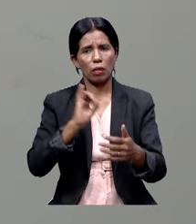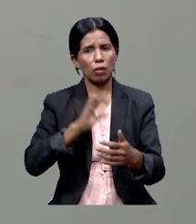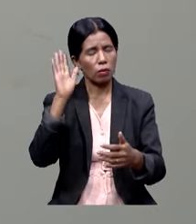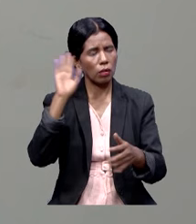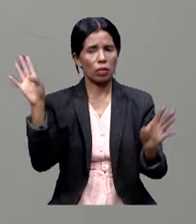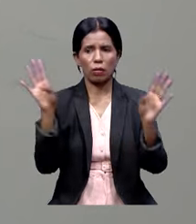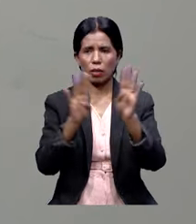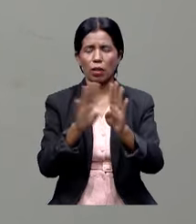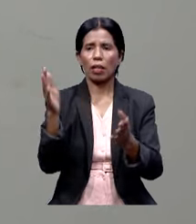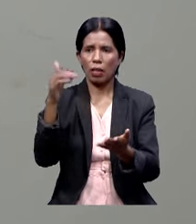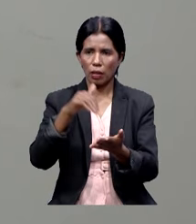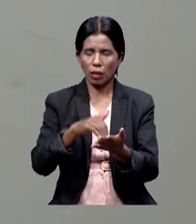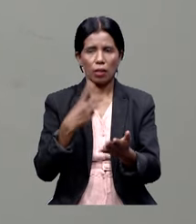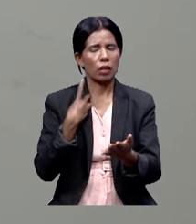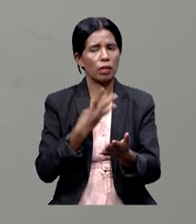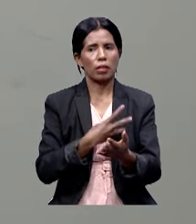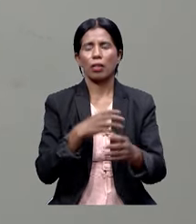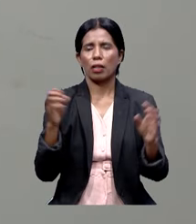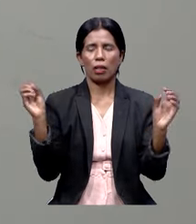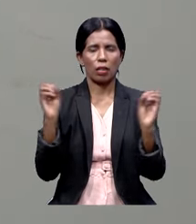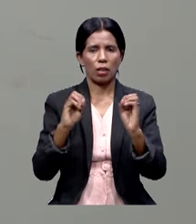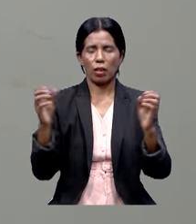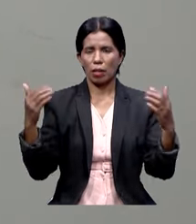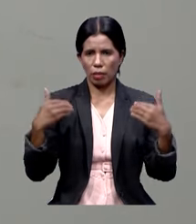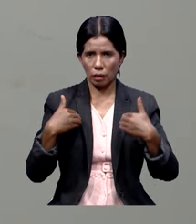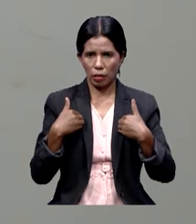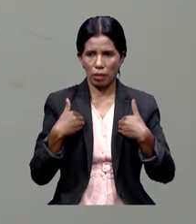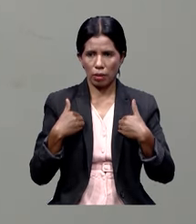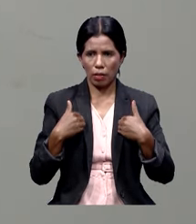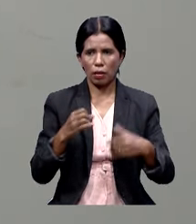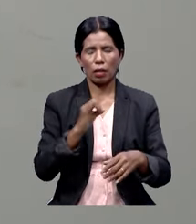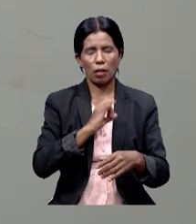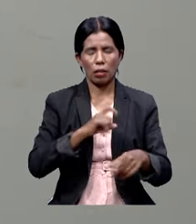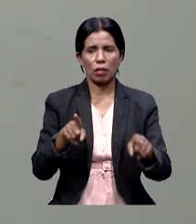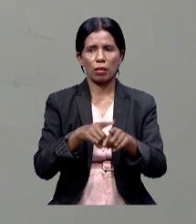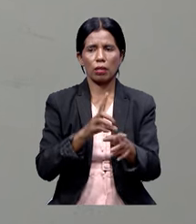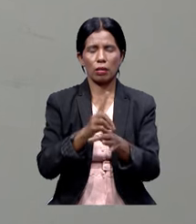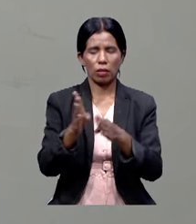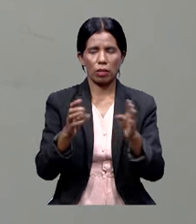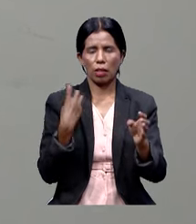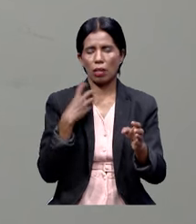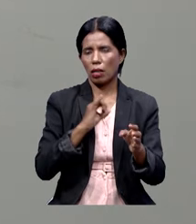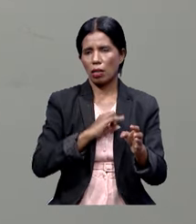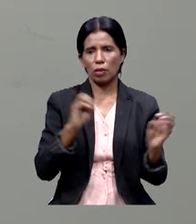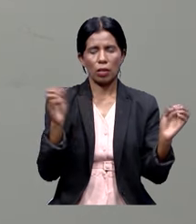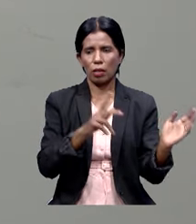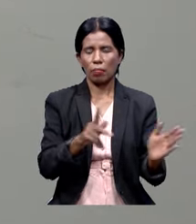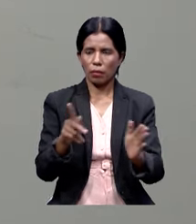ma be dalil ta itala itala iha how nunda director ju hal e plan watu